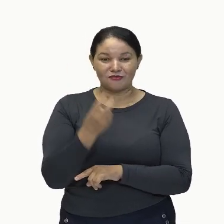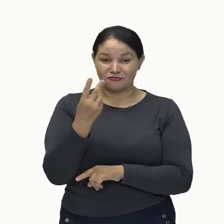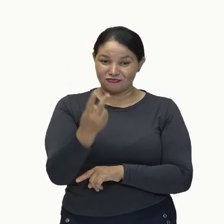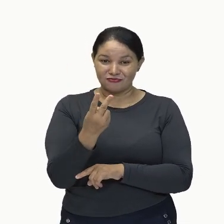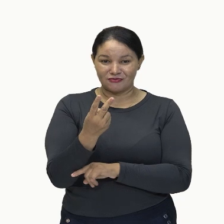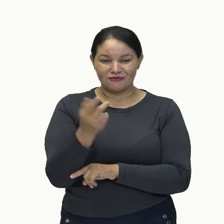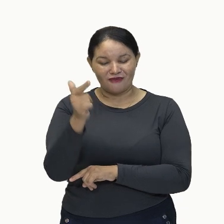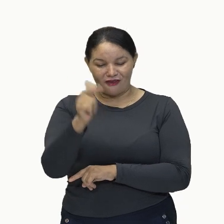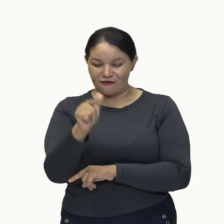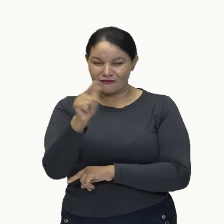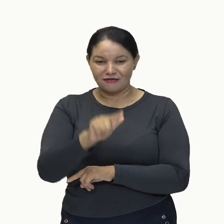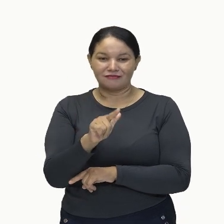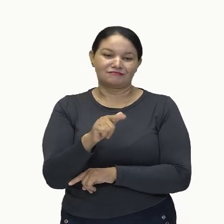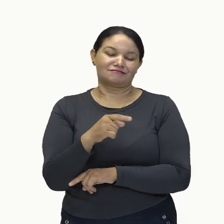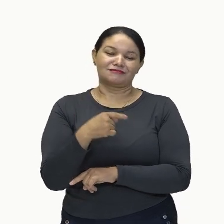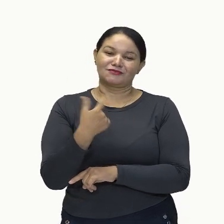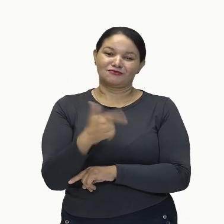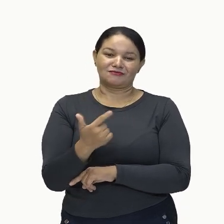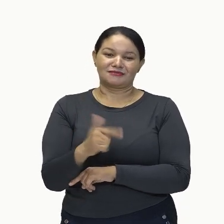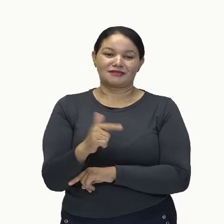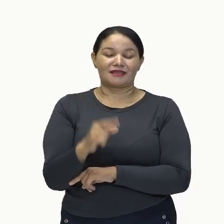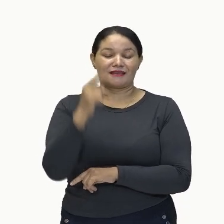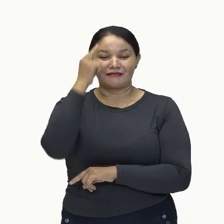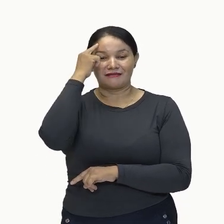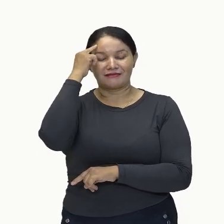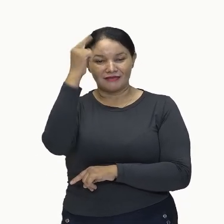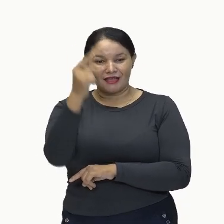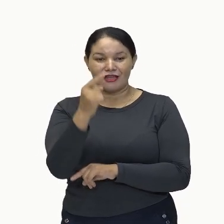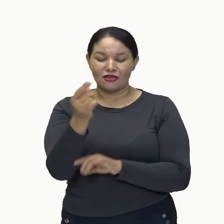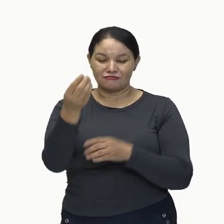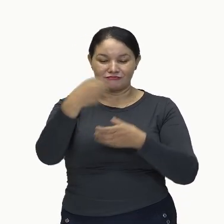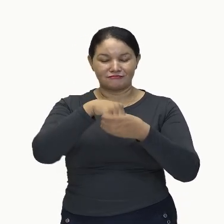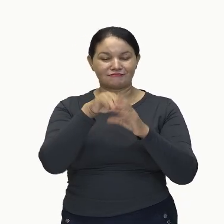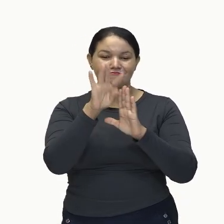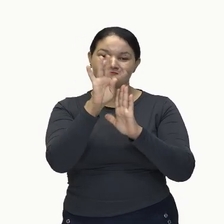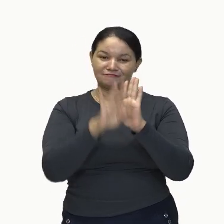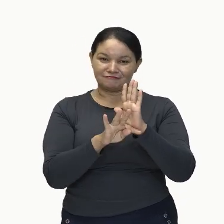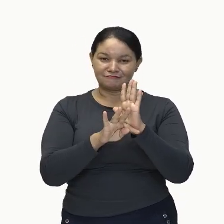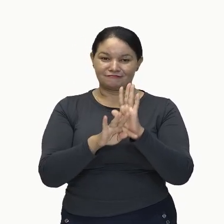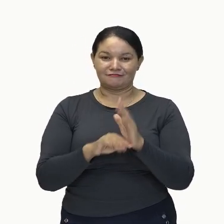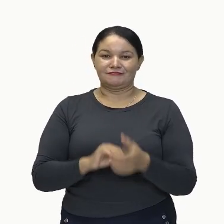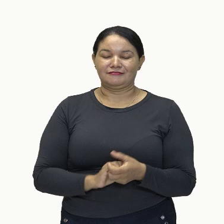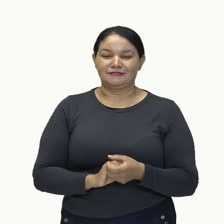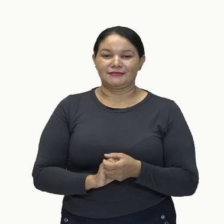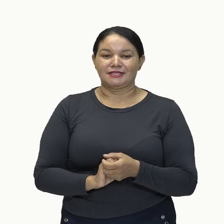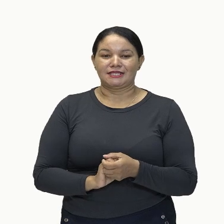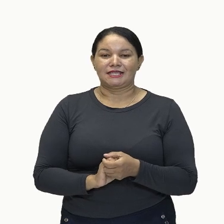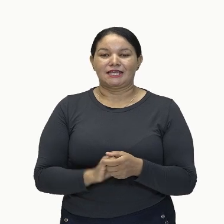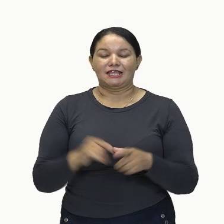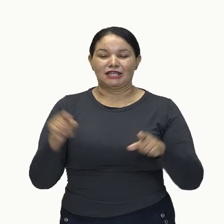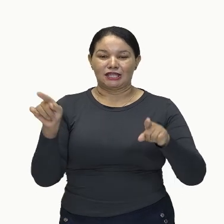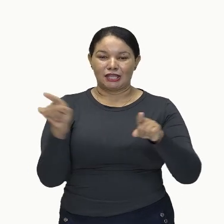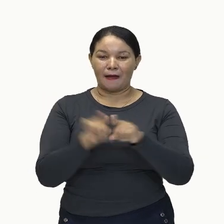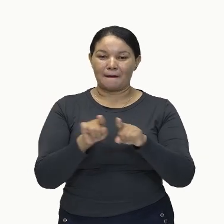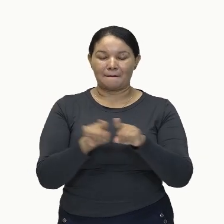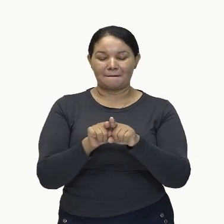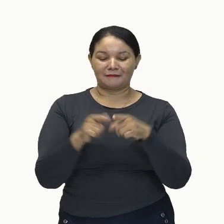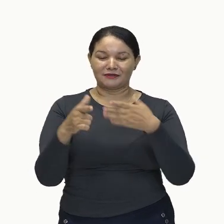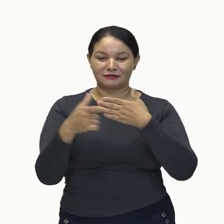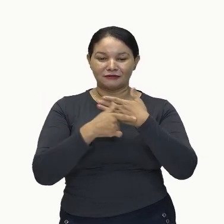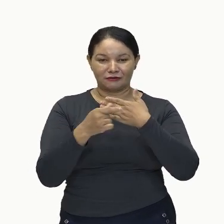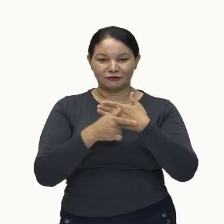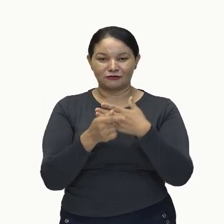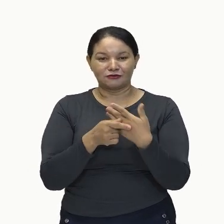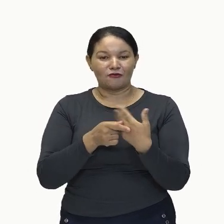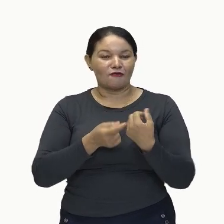Então, temos essa ideia presente no nosso texto. E ele coloca, ainda não estamos habituados